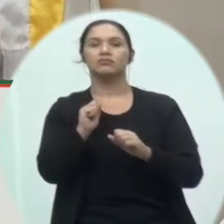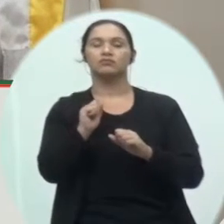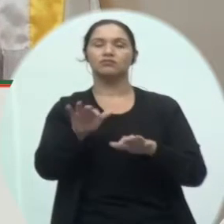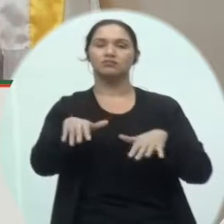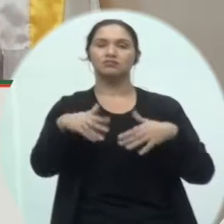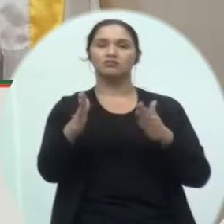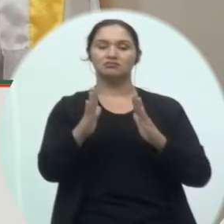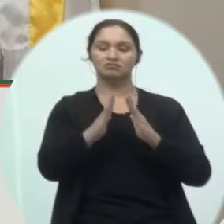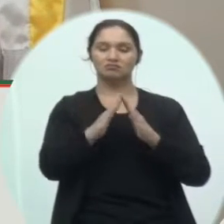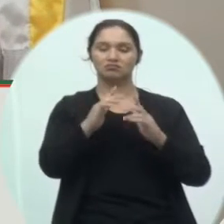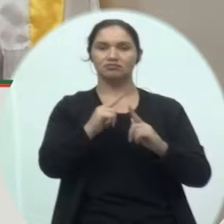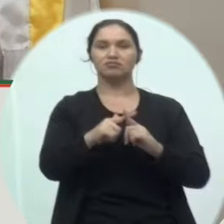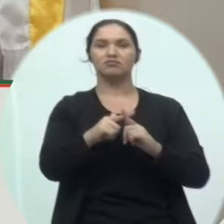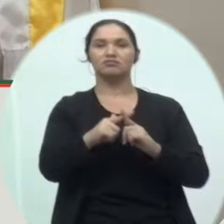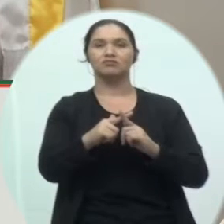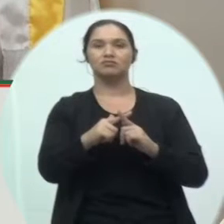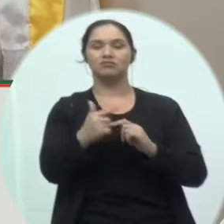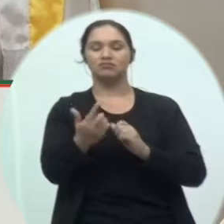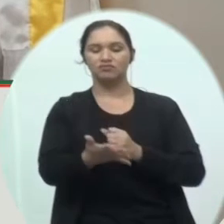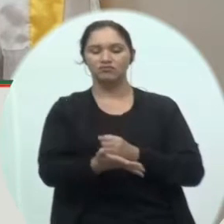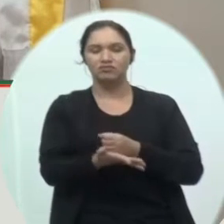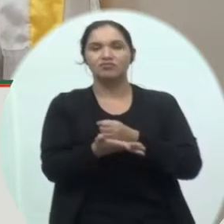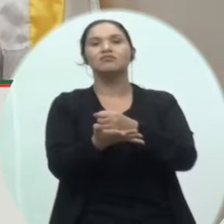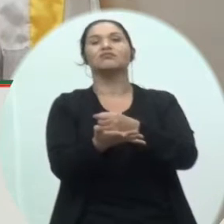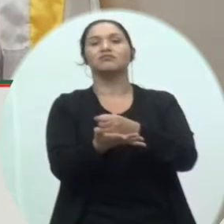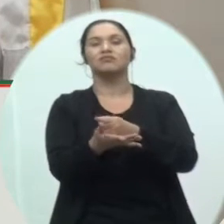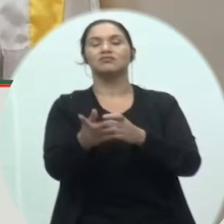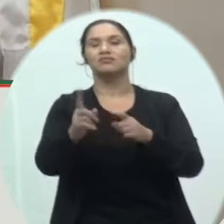igreja ali deu um suporte, não